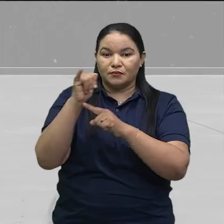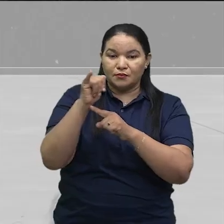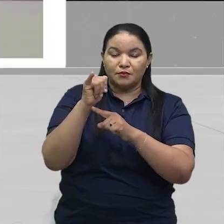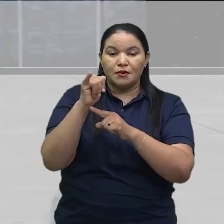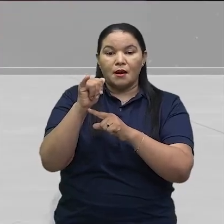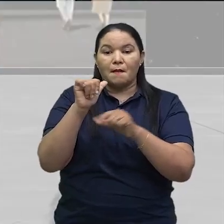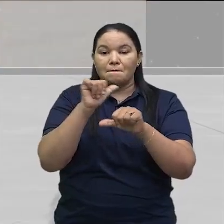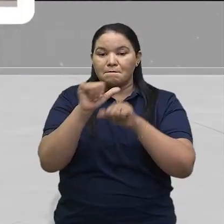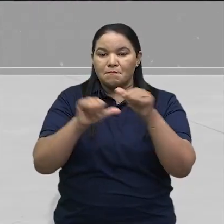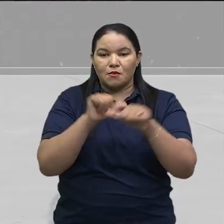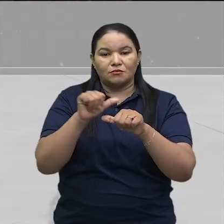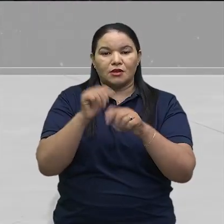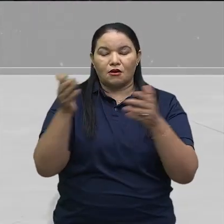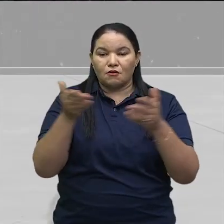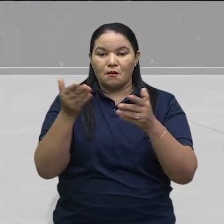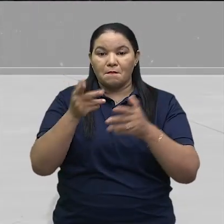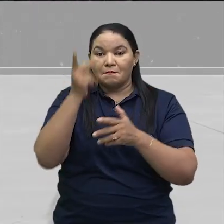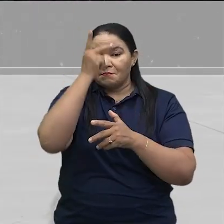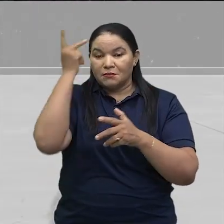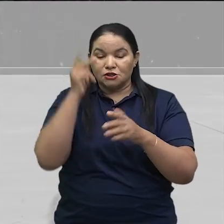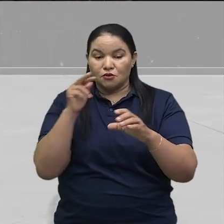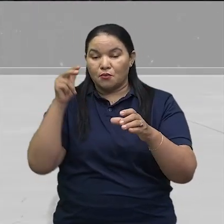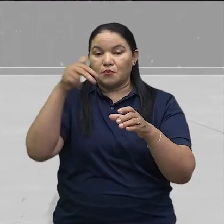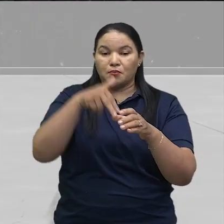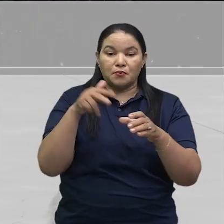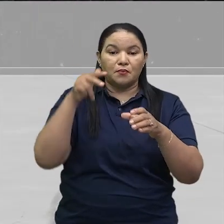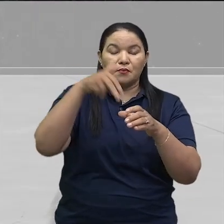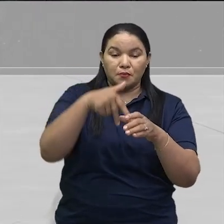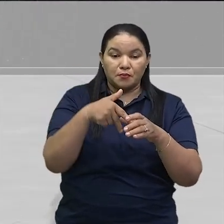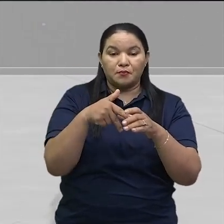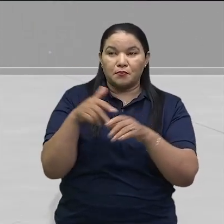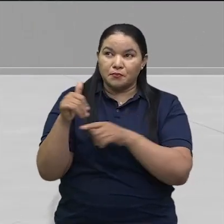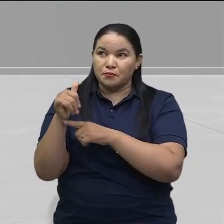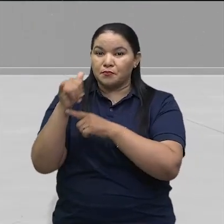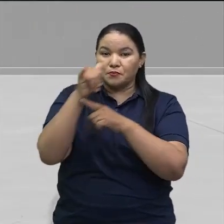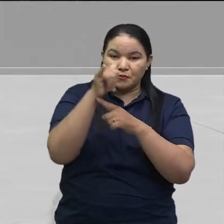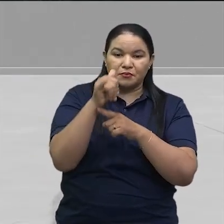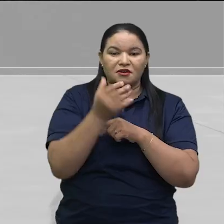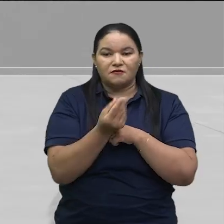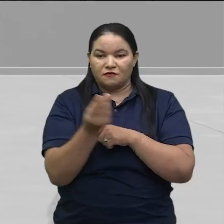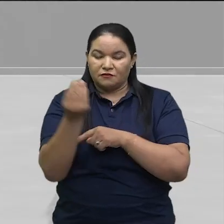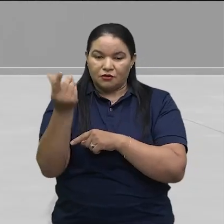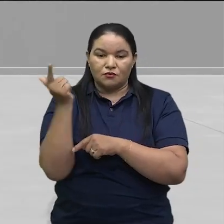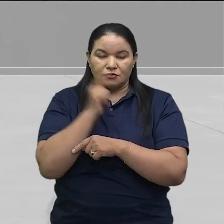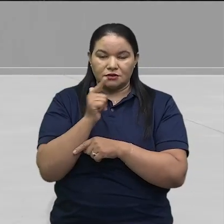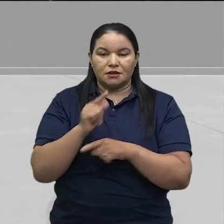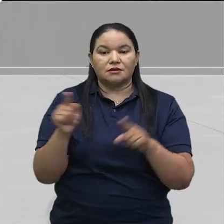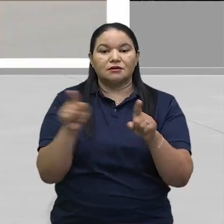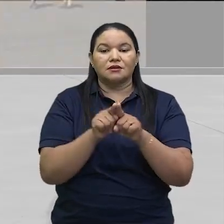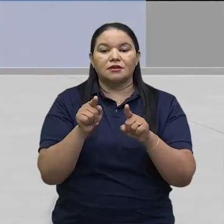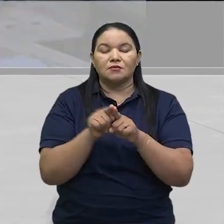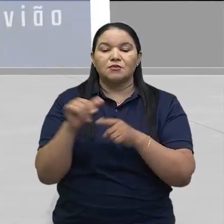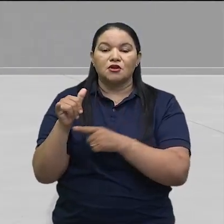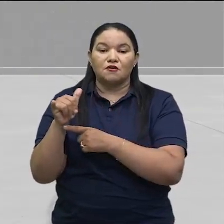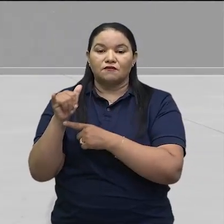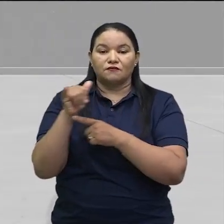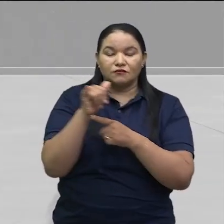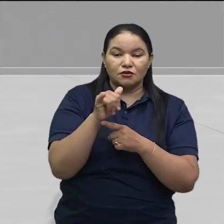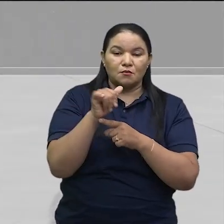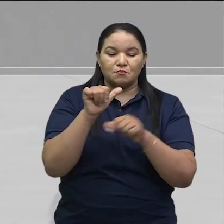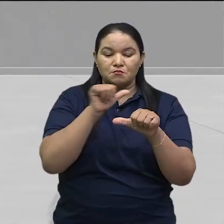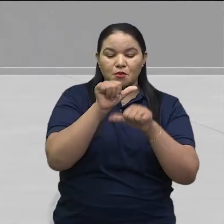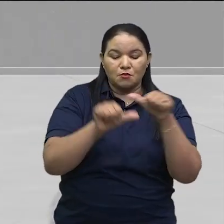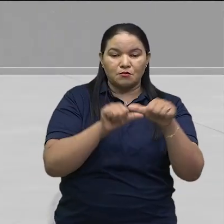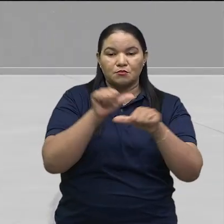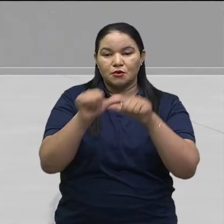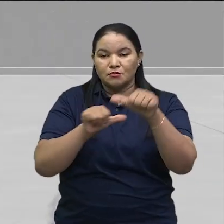né, transportando ali passageiros, né, na aviação civil. Os aviões, eles vão se